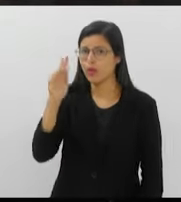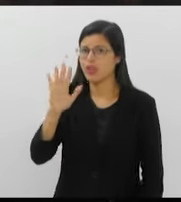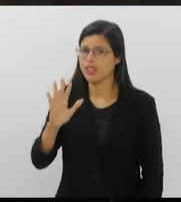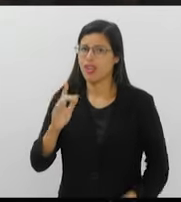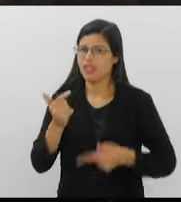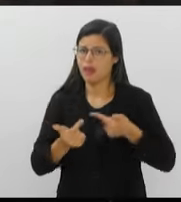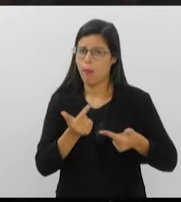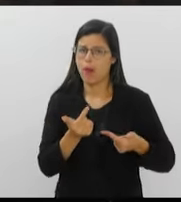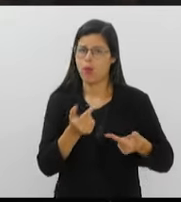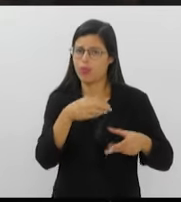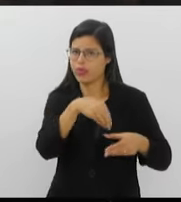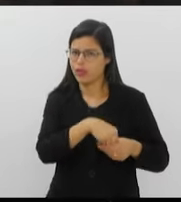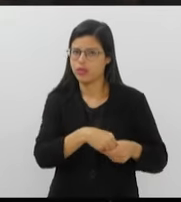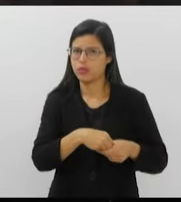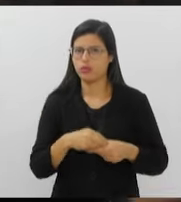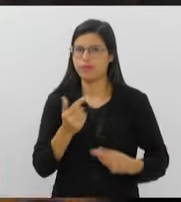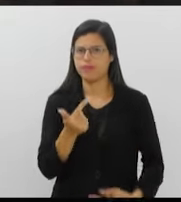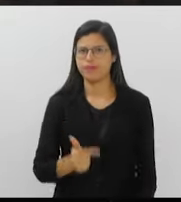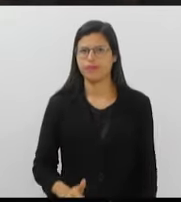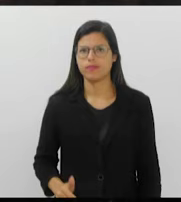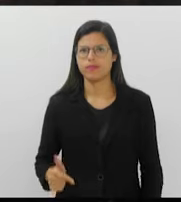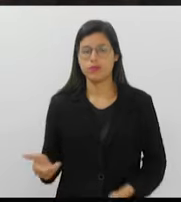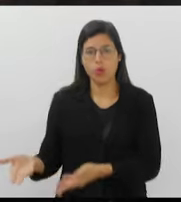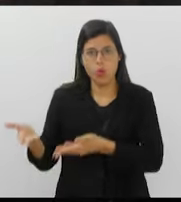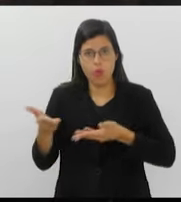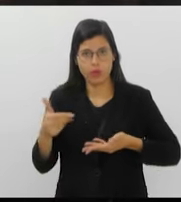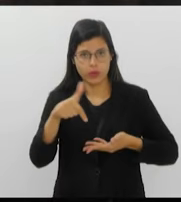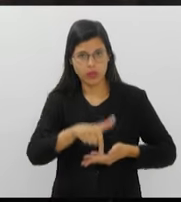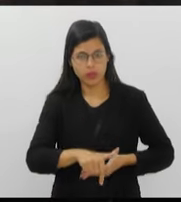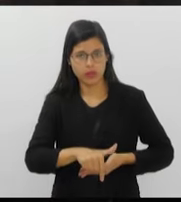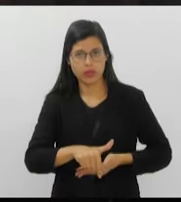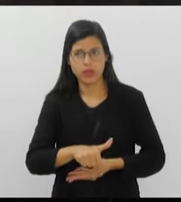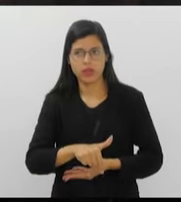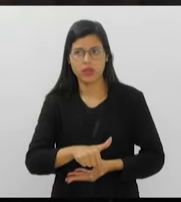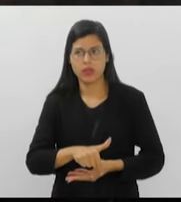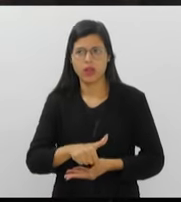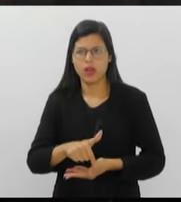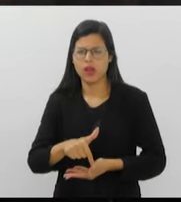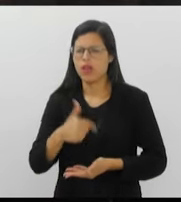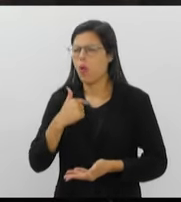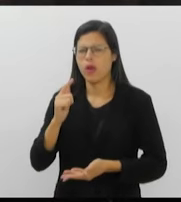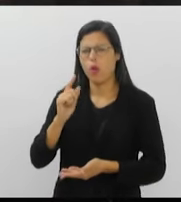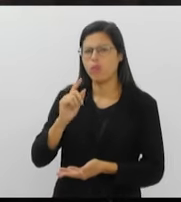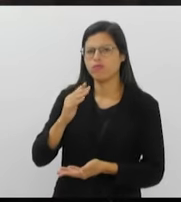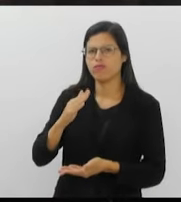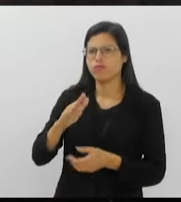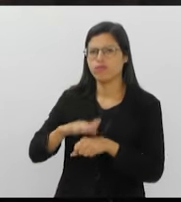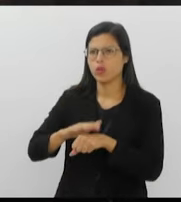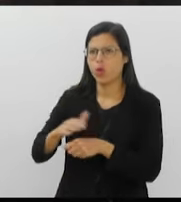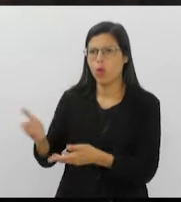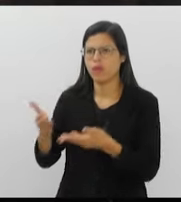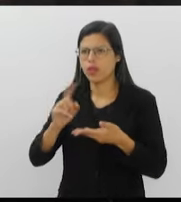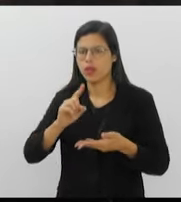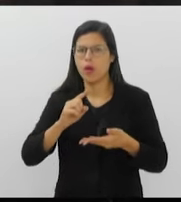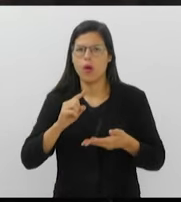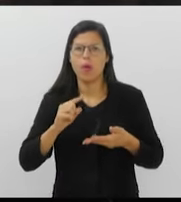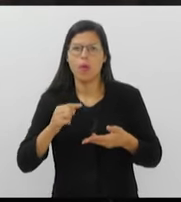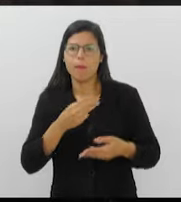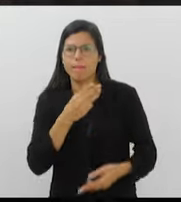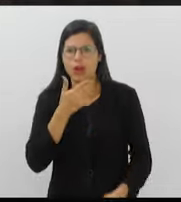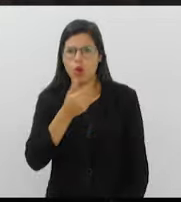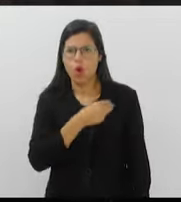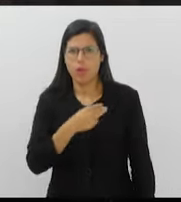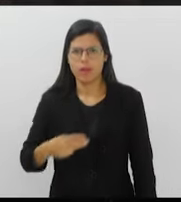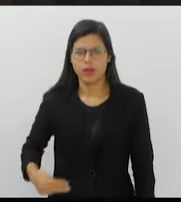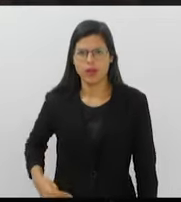E mais uma vez, eu convido aqui, eu não vou convidar não, eu prefiro que o ministro